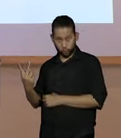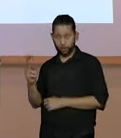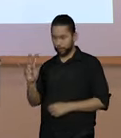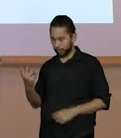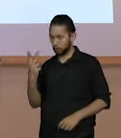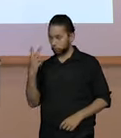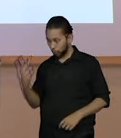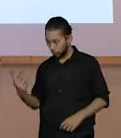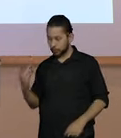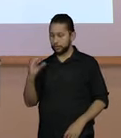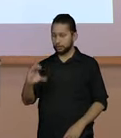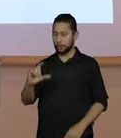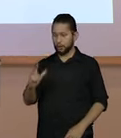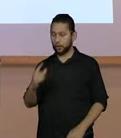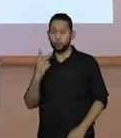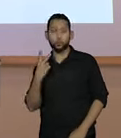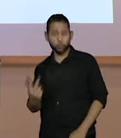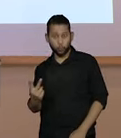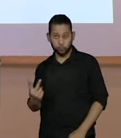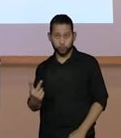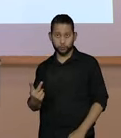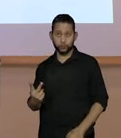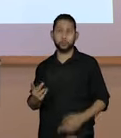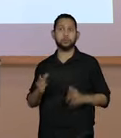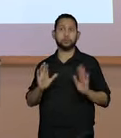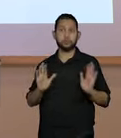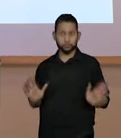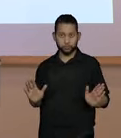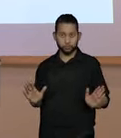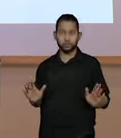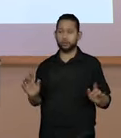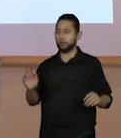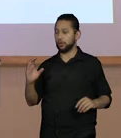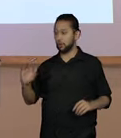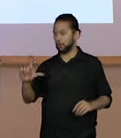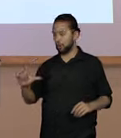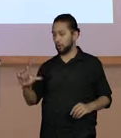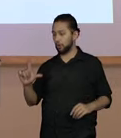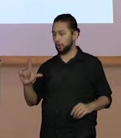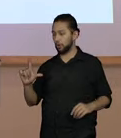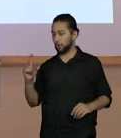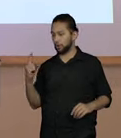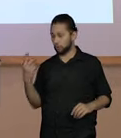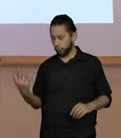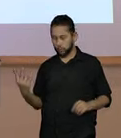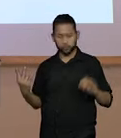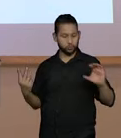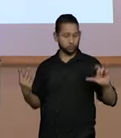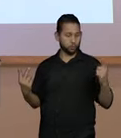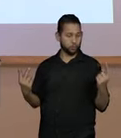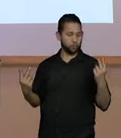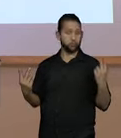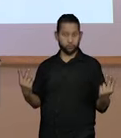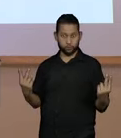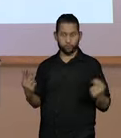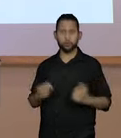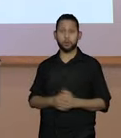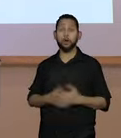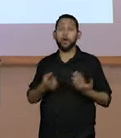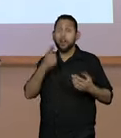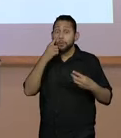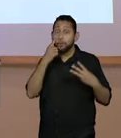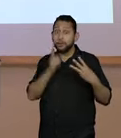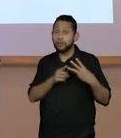vezes 1, 2 cloros antes, 2 cloros depois. Vamos analisar o hidrogênio agora.